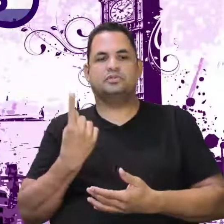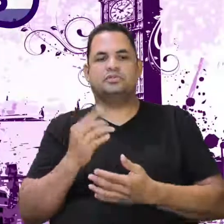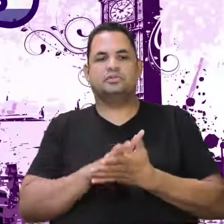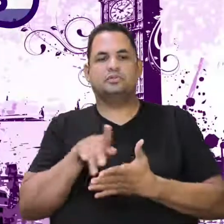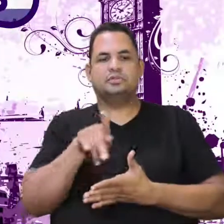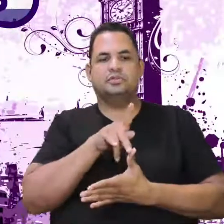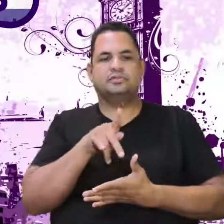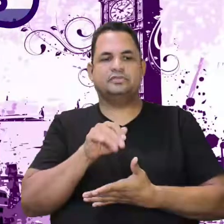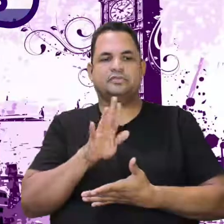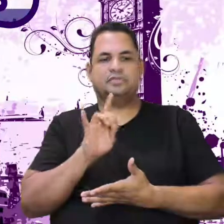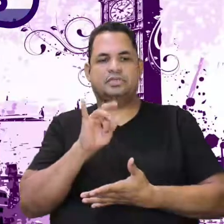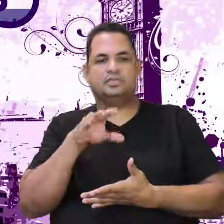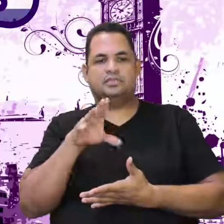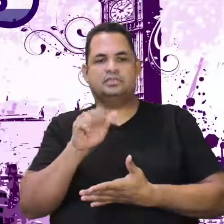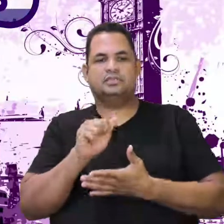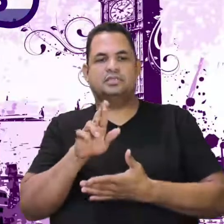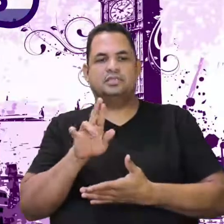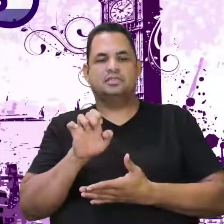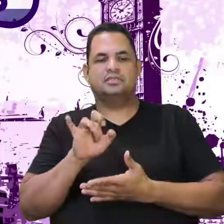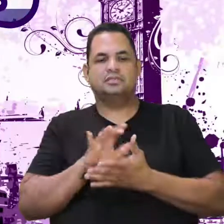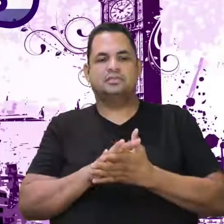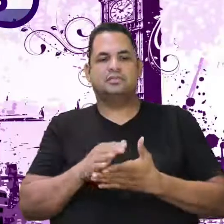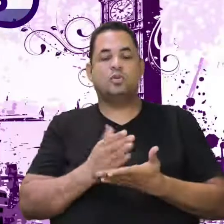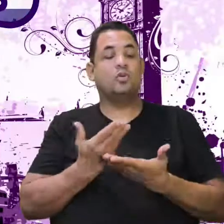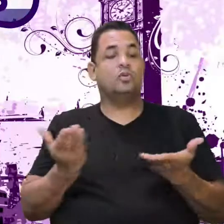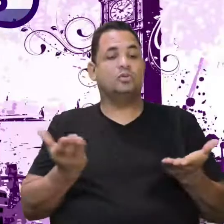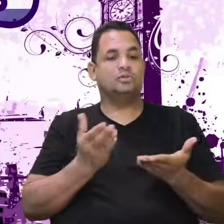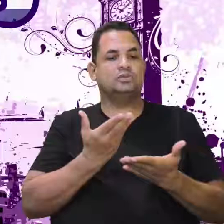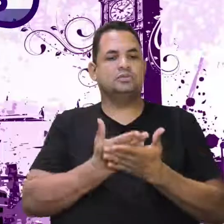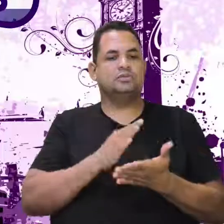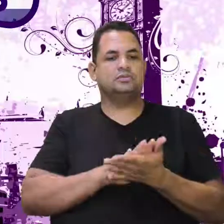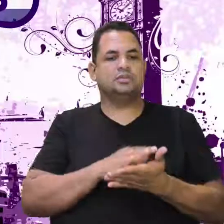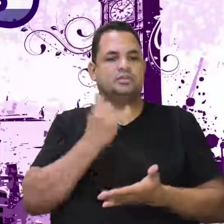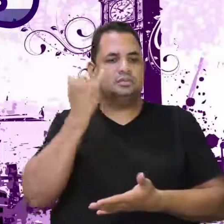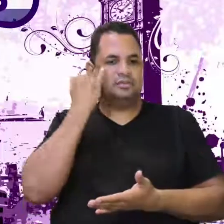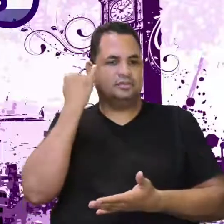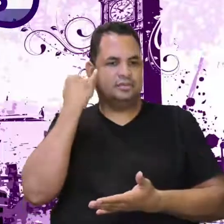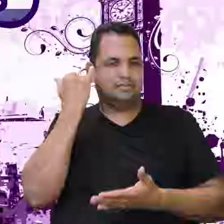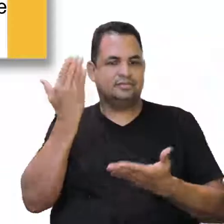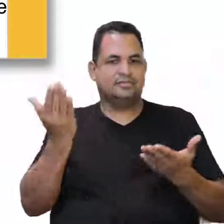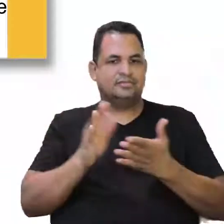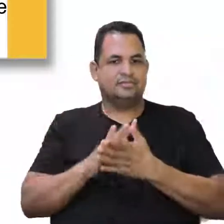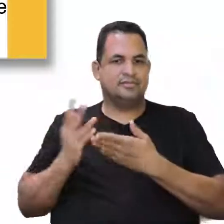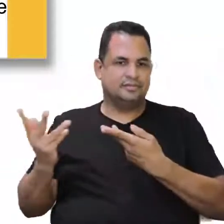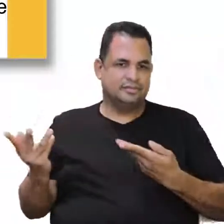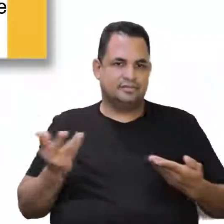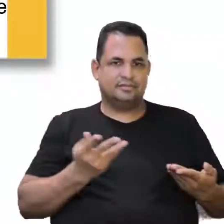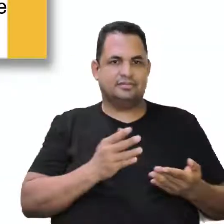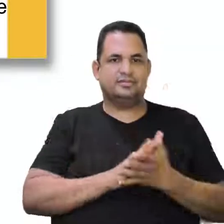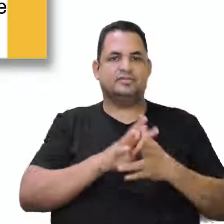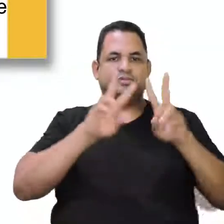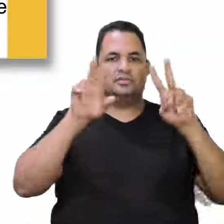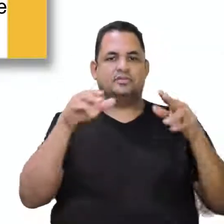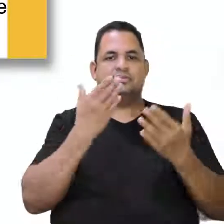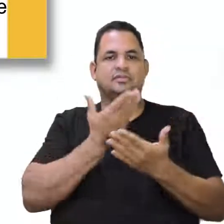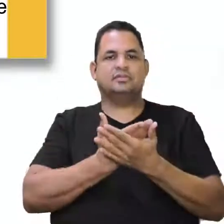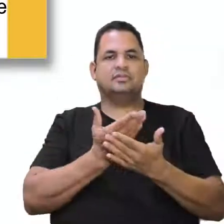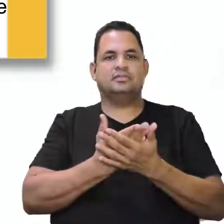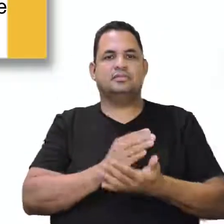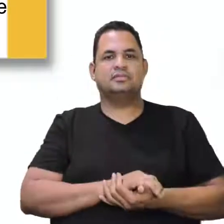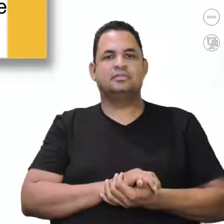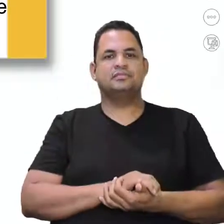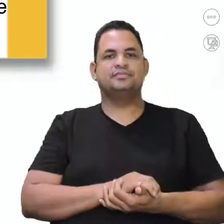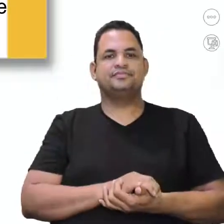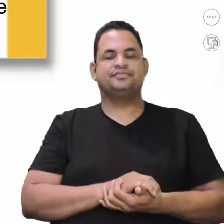teacher Patrícia Restier e hoje o nosso intérprete Samuel. Welcome, Samuel. E o título da nossa aula de hoje é esse